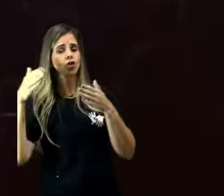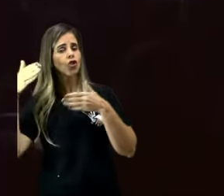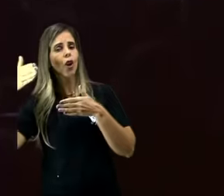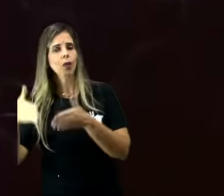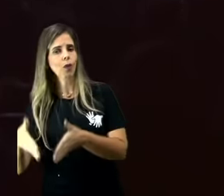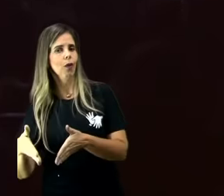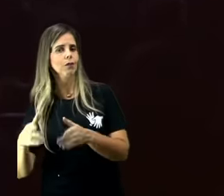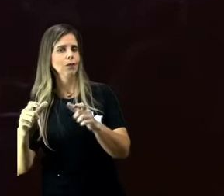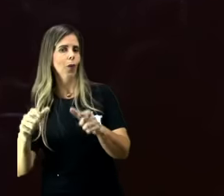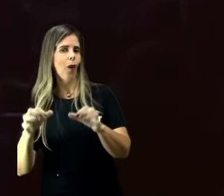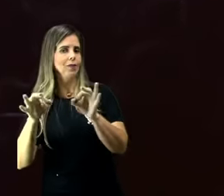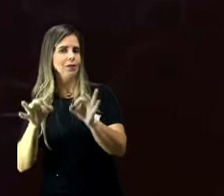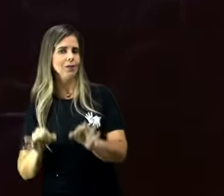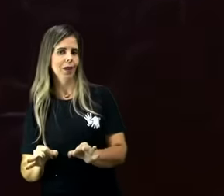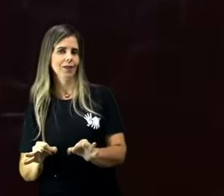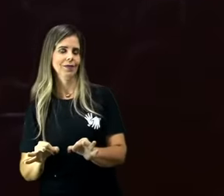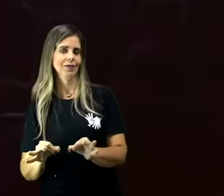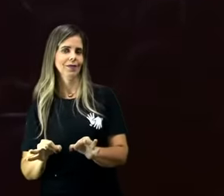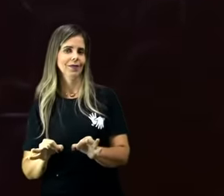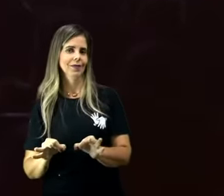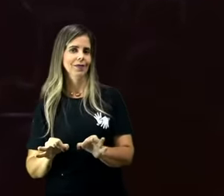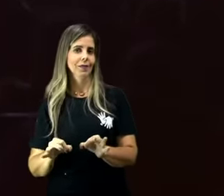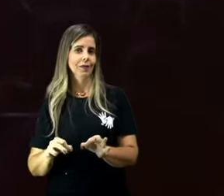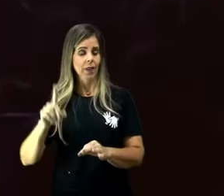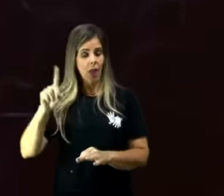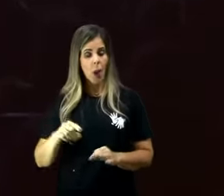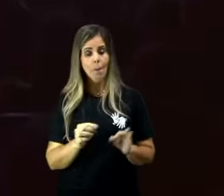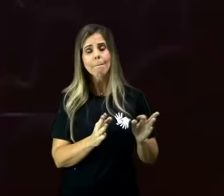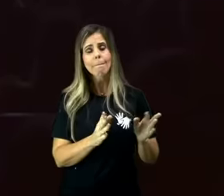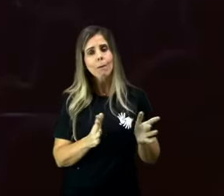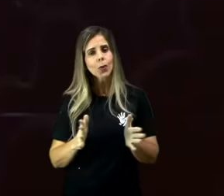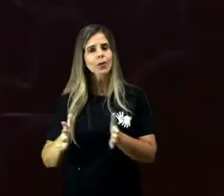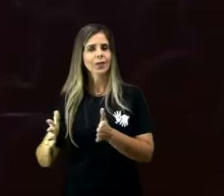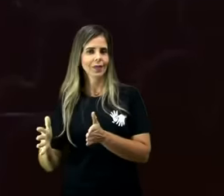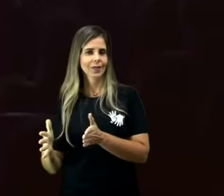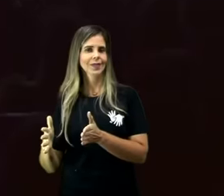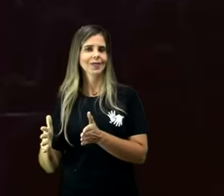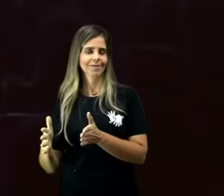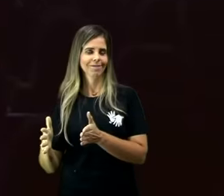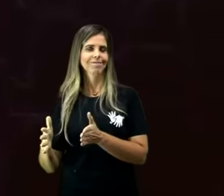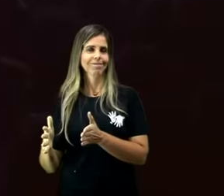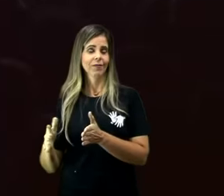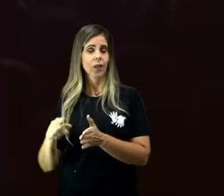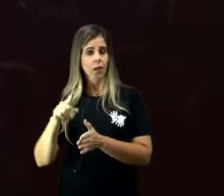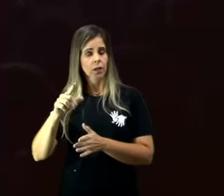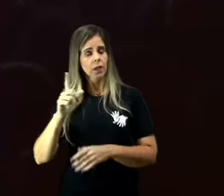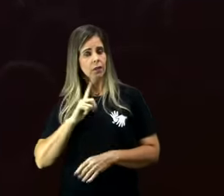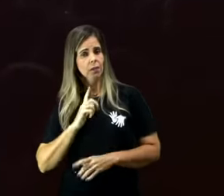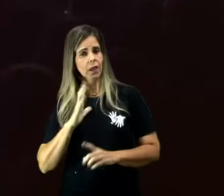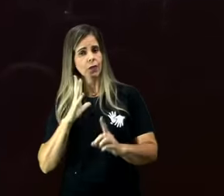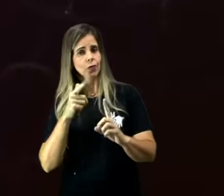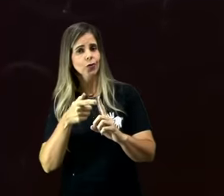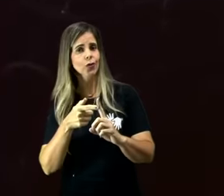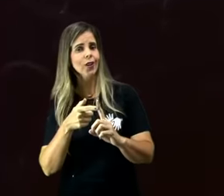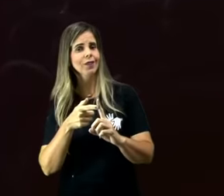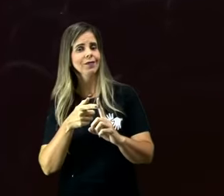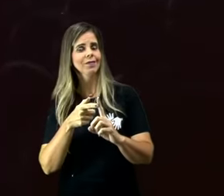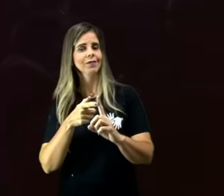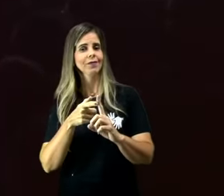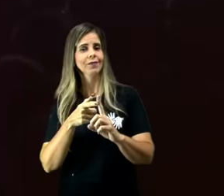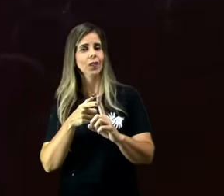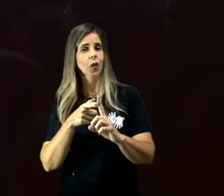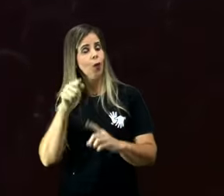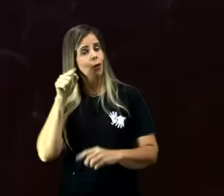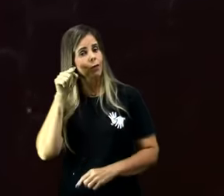só parte, é só processo, é só meio do caminho. Sacode quem está perto de você e diga assim: tu tem destino, rapaz. Tu tem destino,